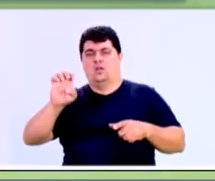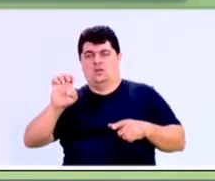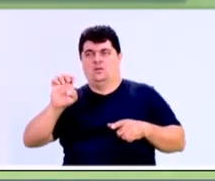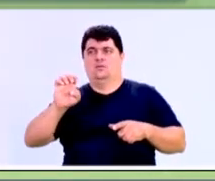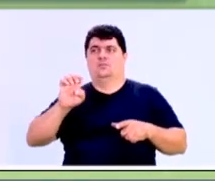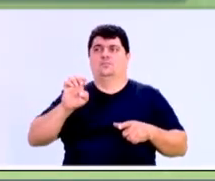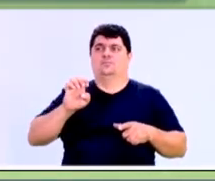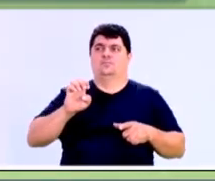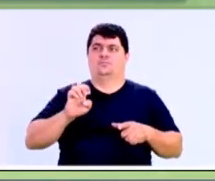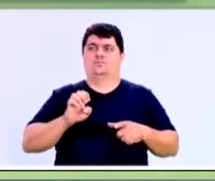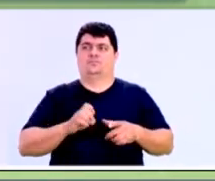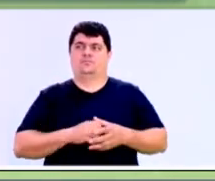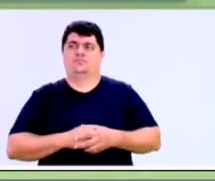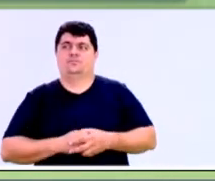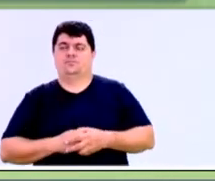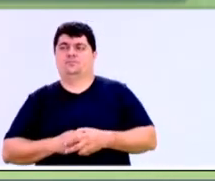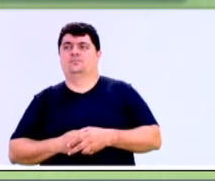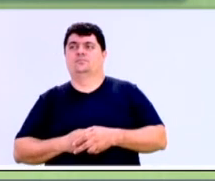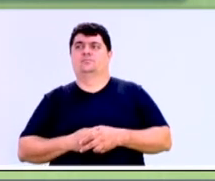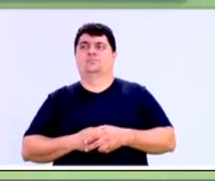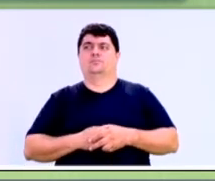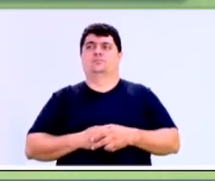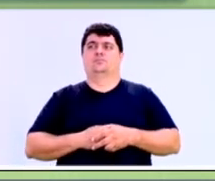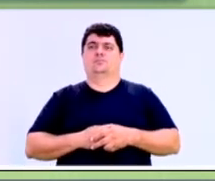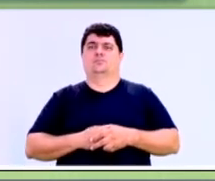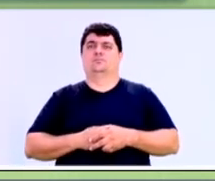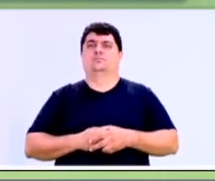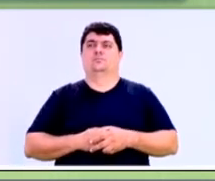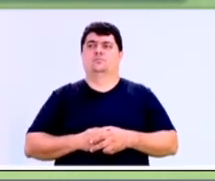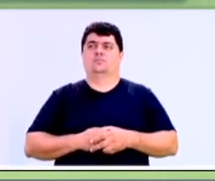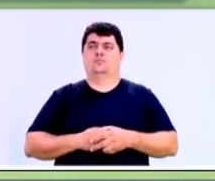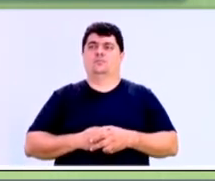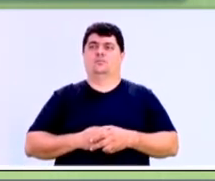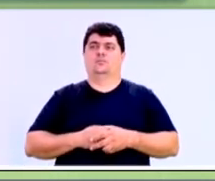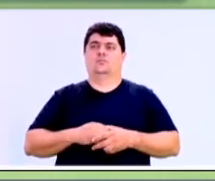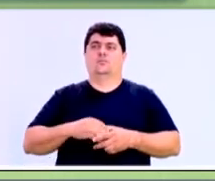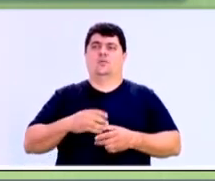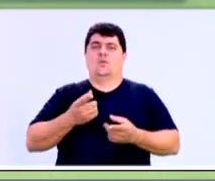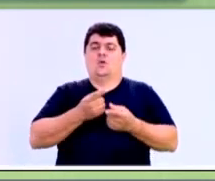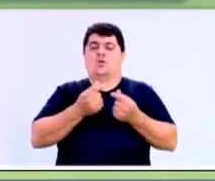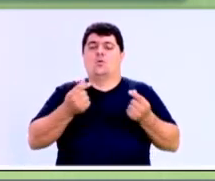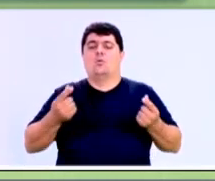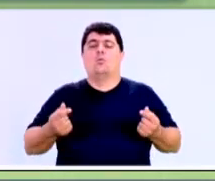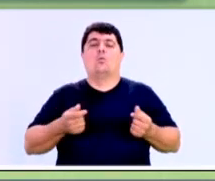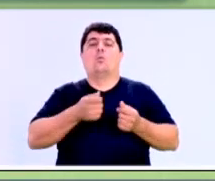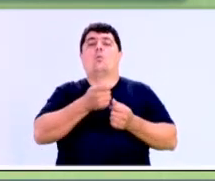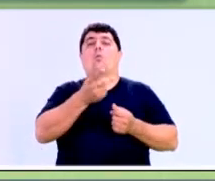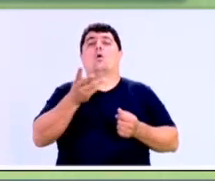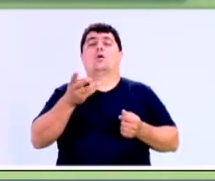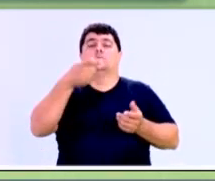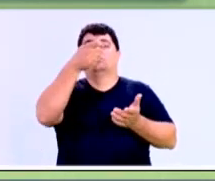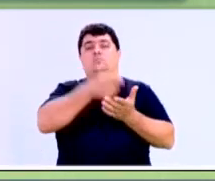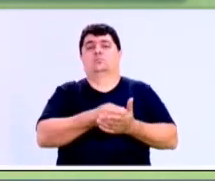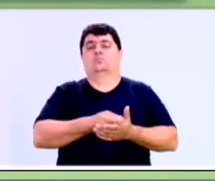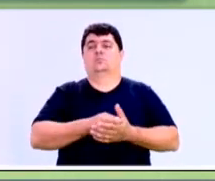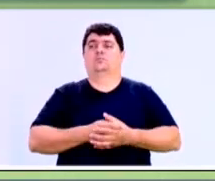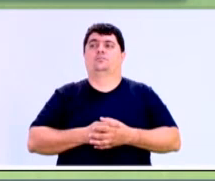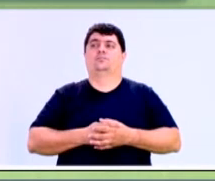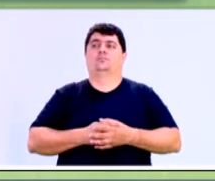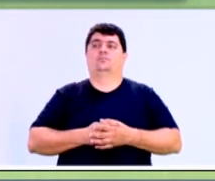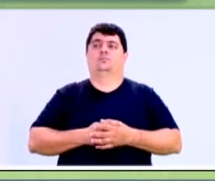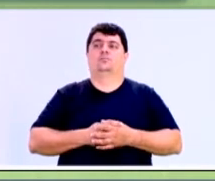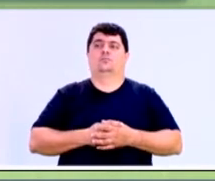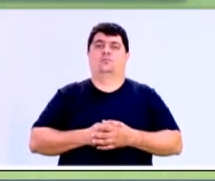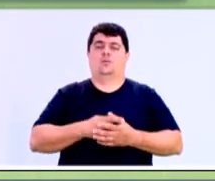resultado do exercício, beleza? Então, CMV é o quê? Custo das mercadorias vendidas, está lá na DRE. PMRE